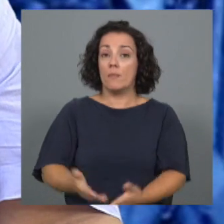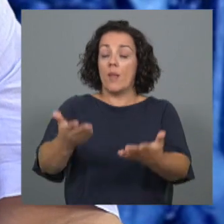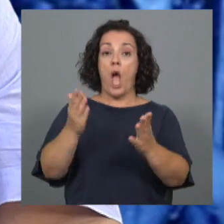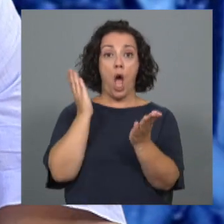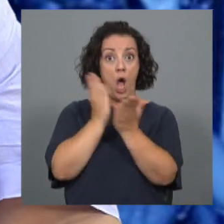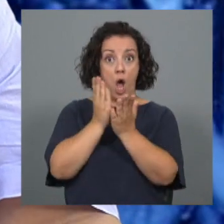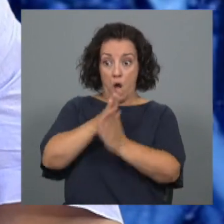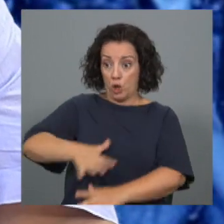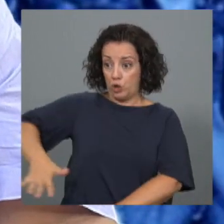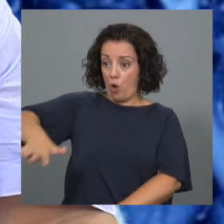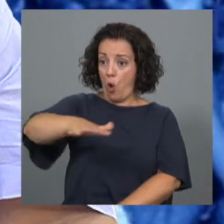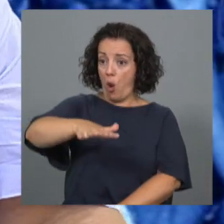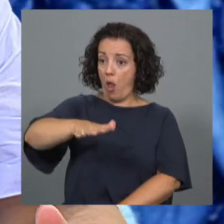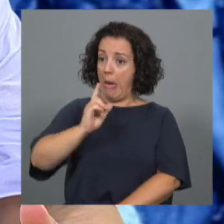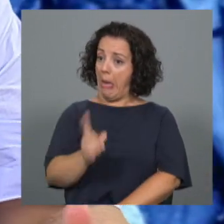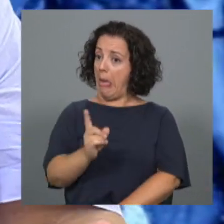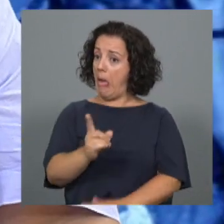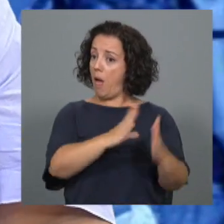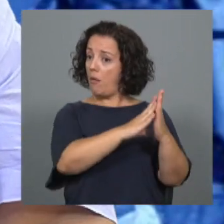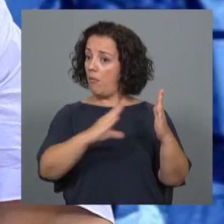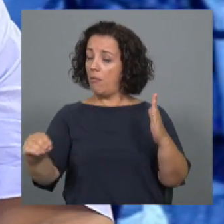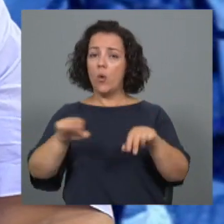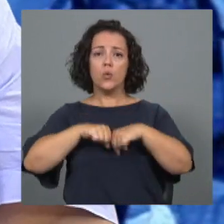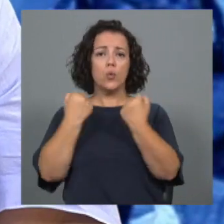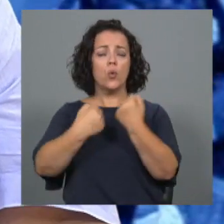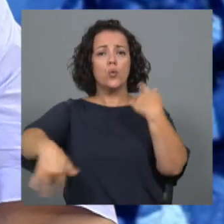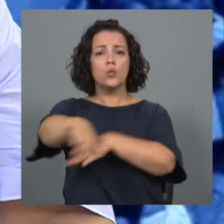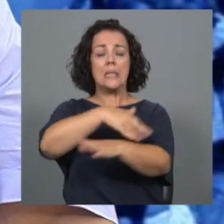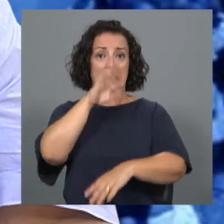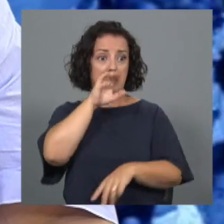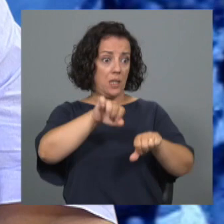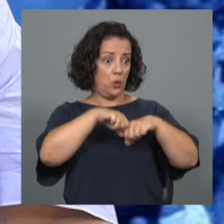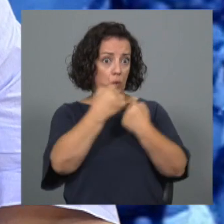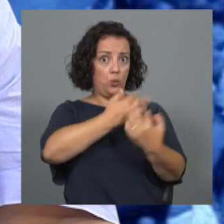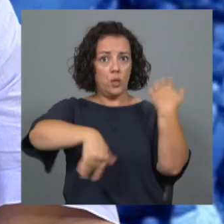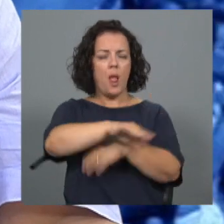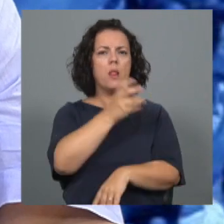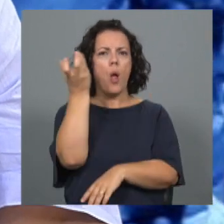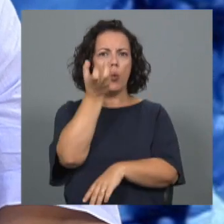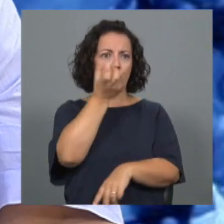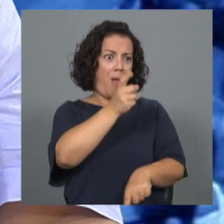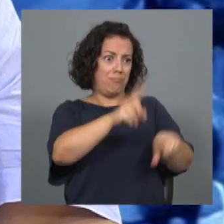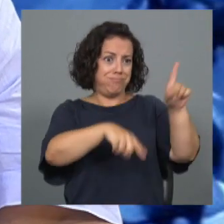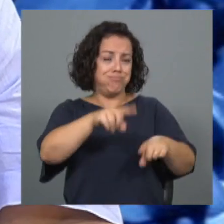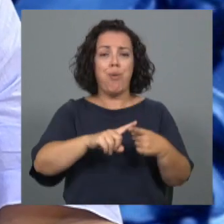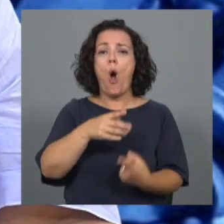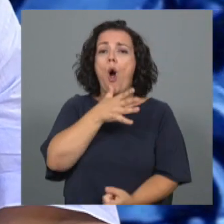o tecido social. E, portanto, se o nosso tecido social é cada vez mais multicultural,